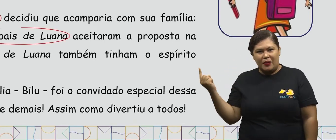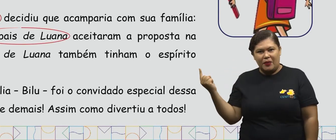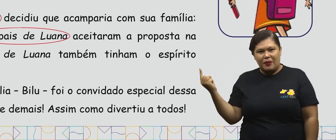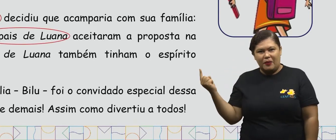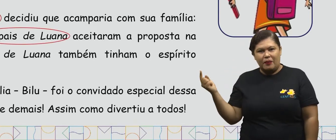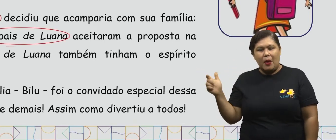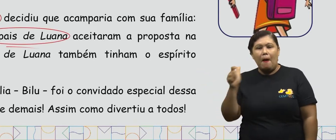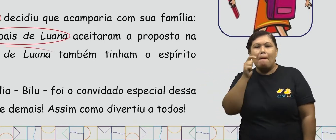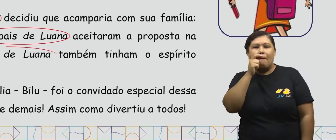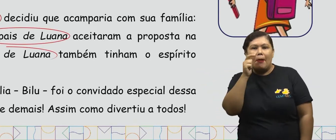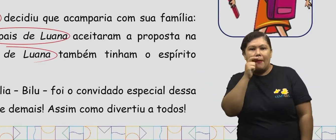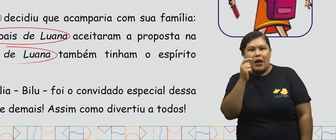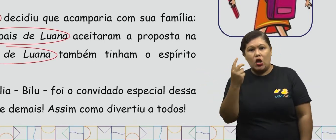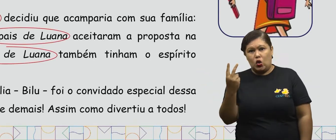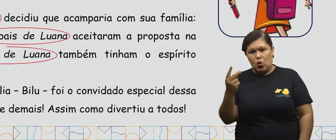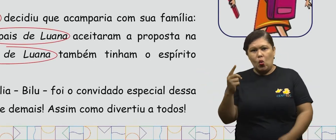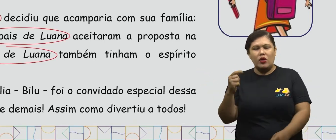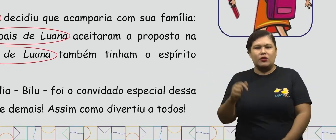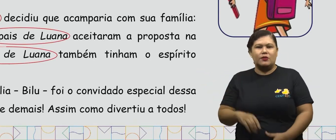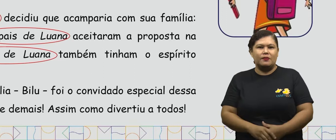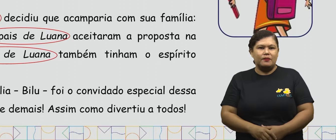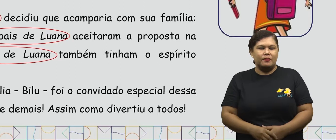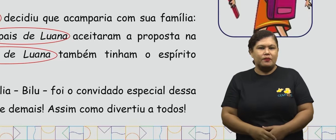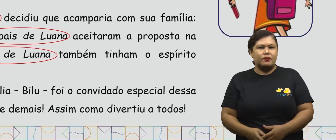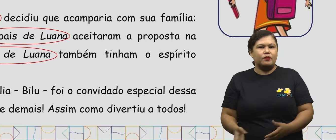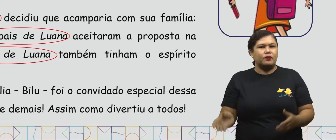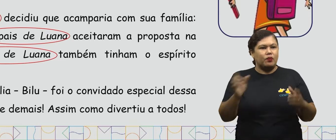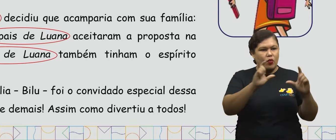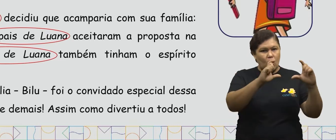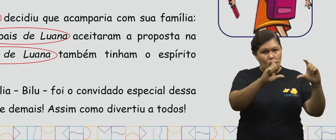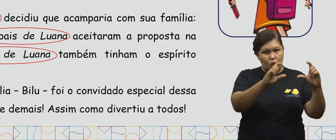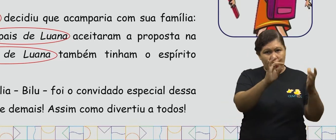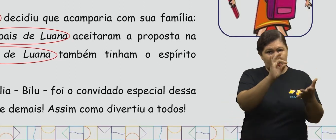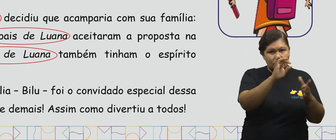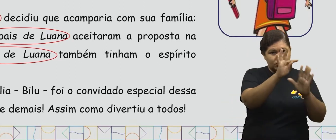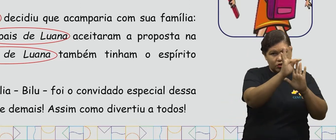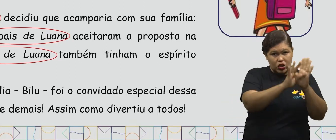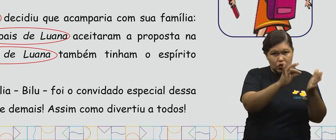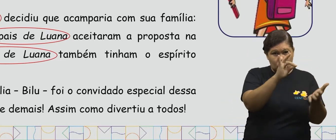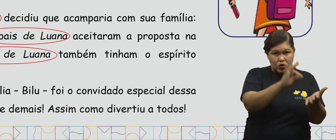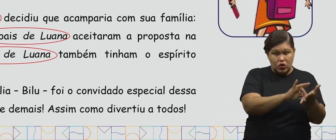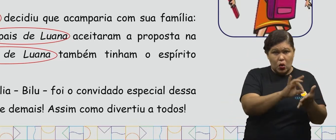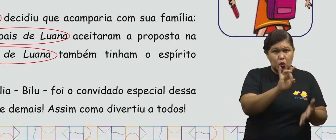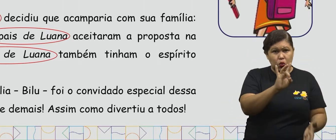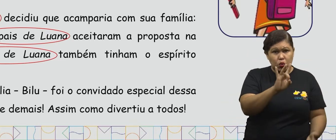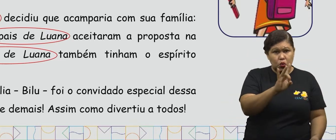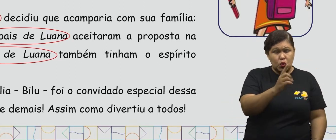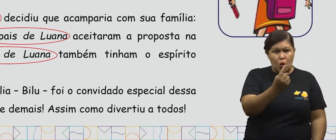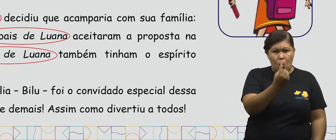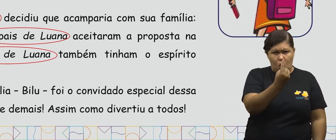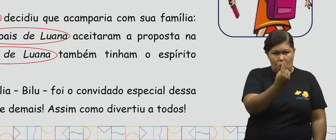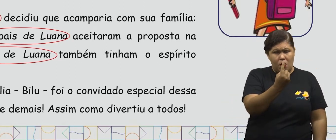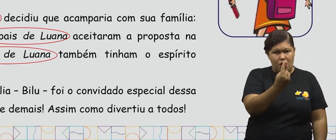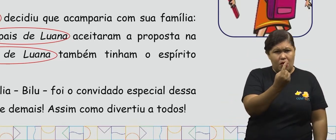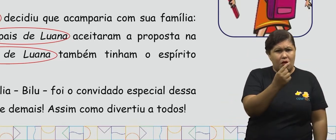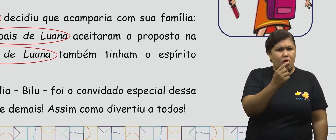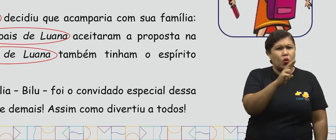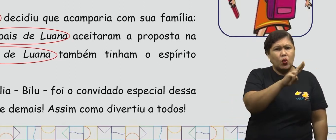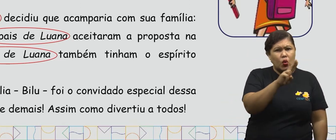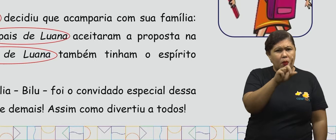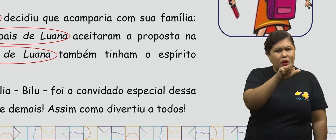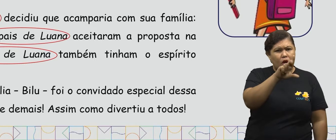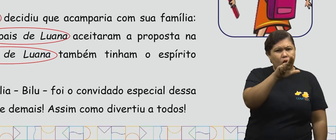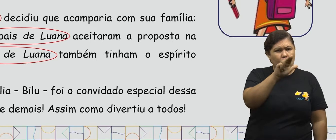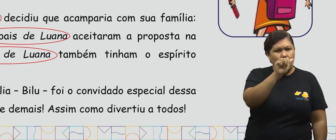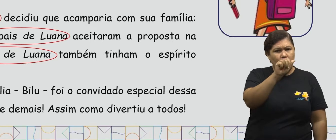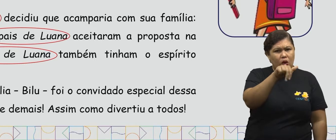os pais por 2 vezes. Em nosso texto original, o nome de Luana aparece apenas uma vez